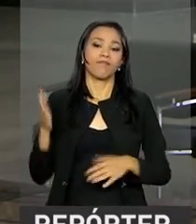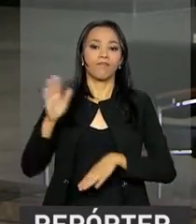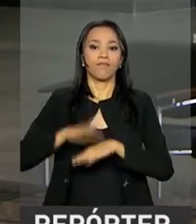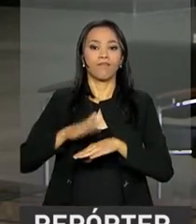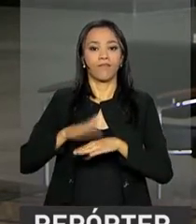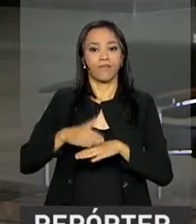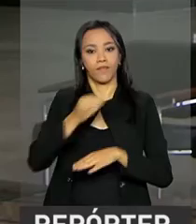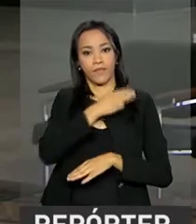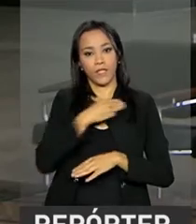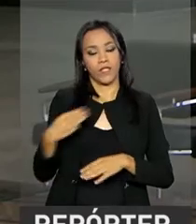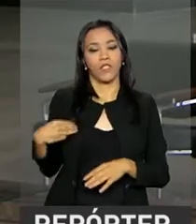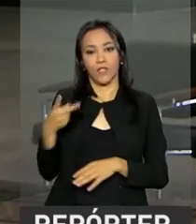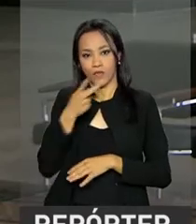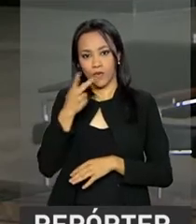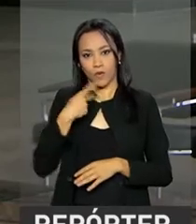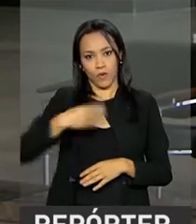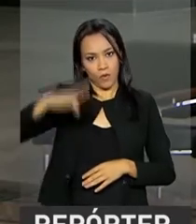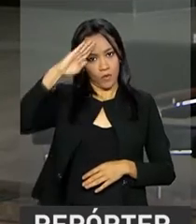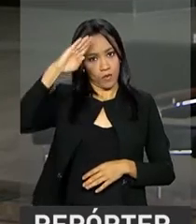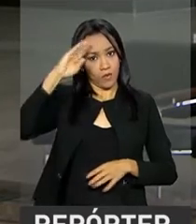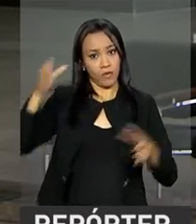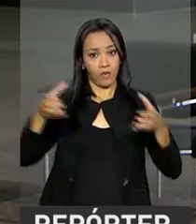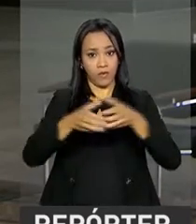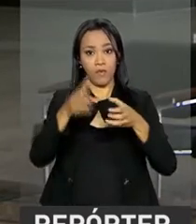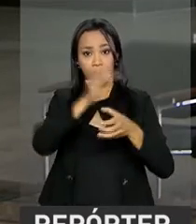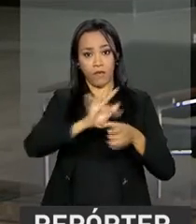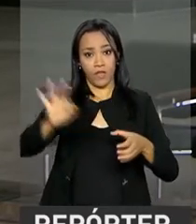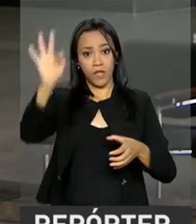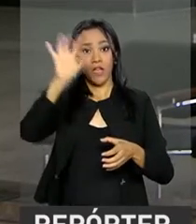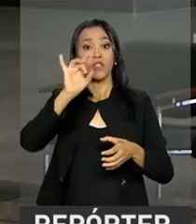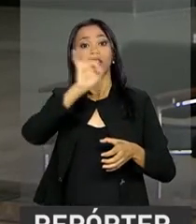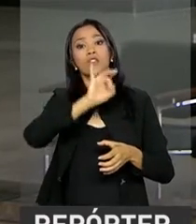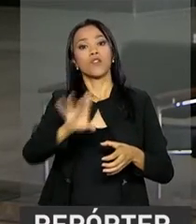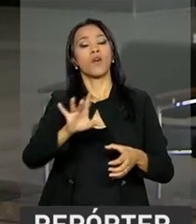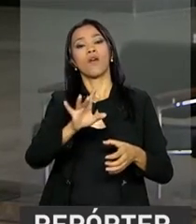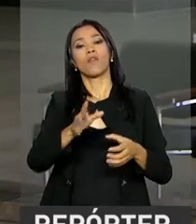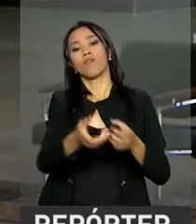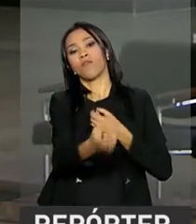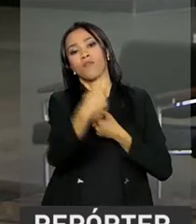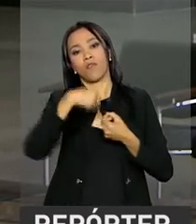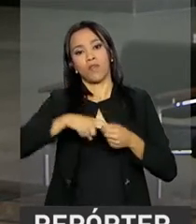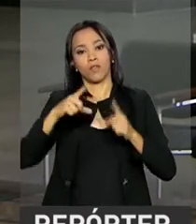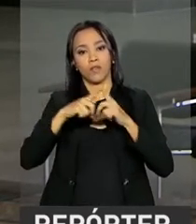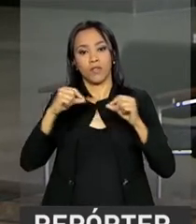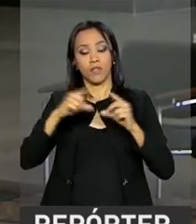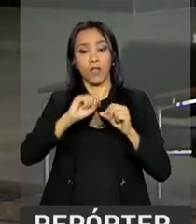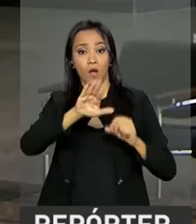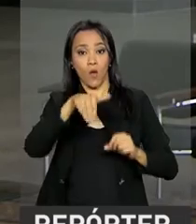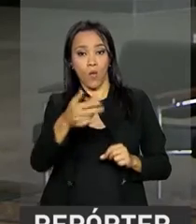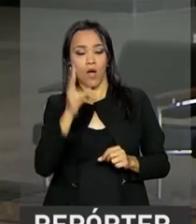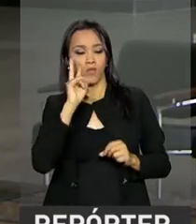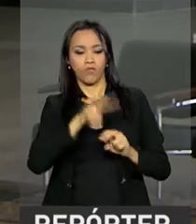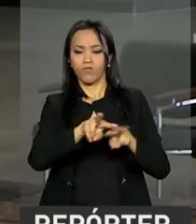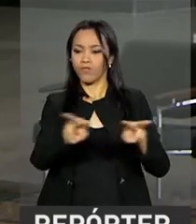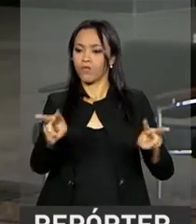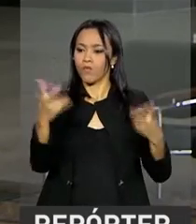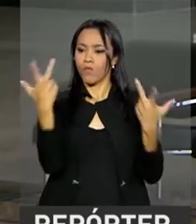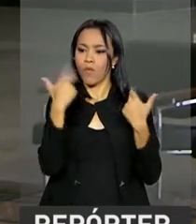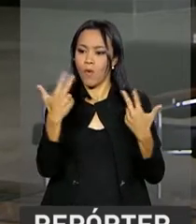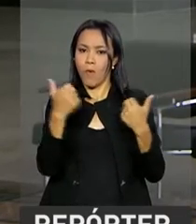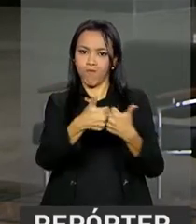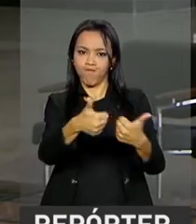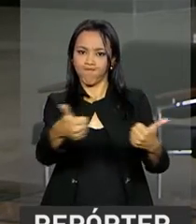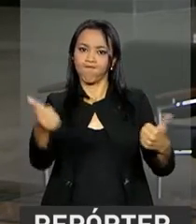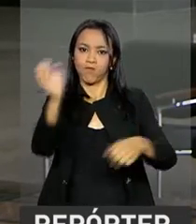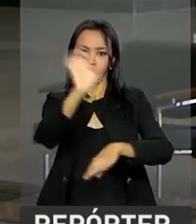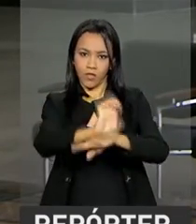ministro as tropas federais só vão deixar o espírito santo quando a situação estiver em plena normalidade ele